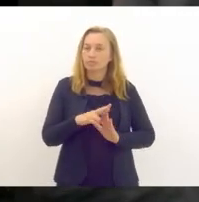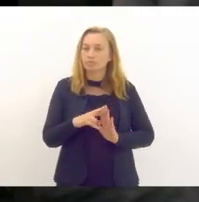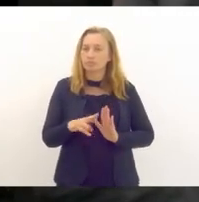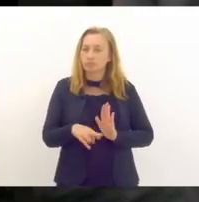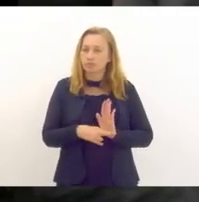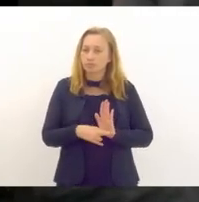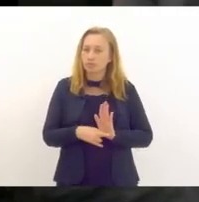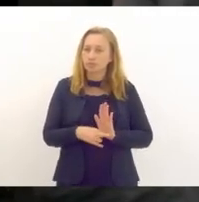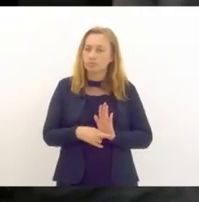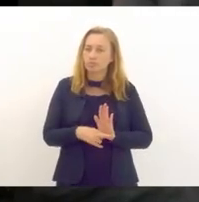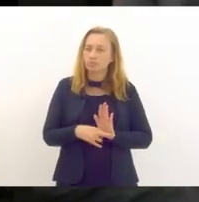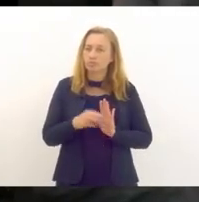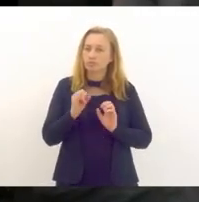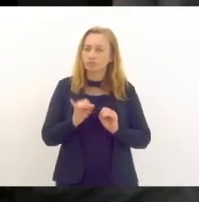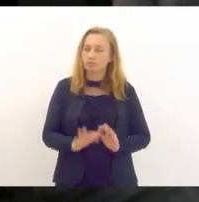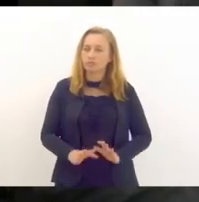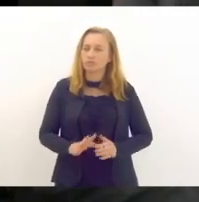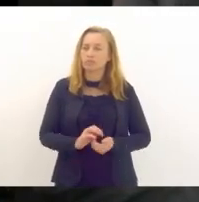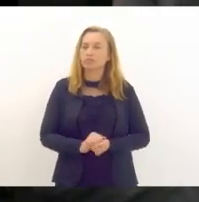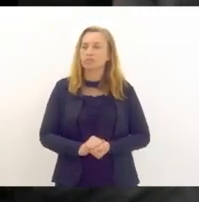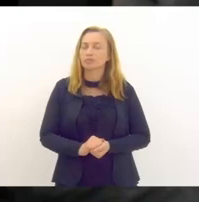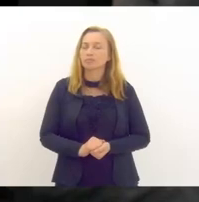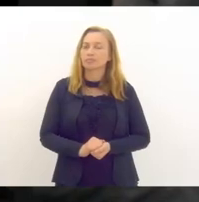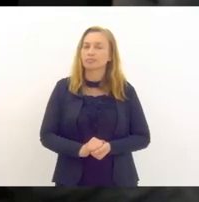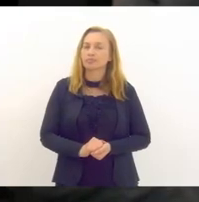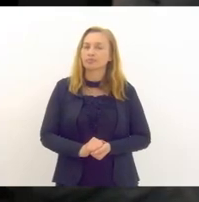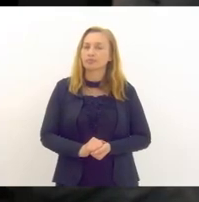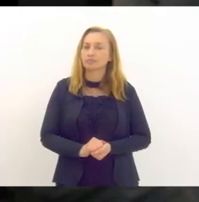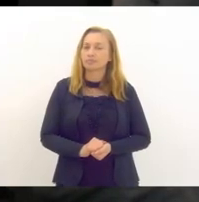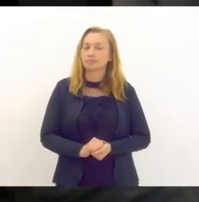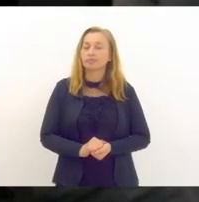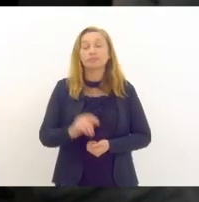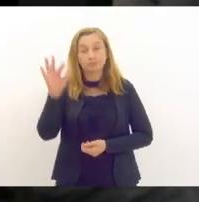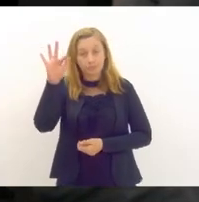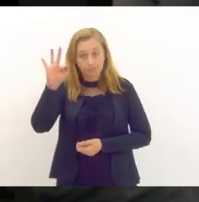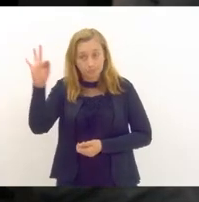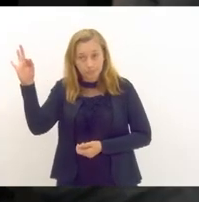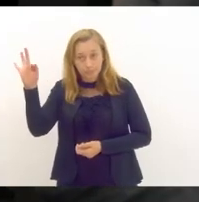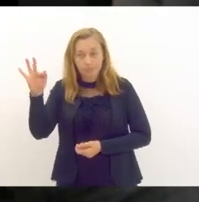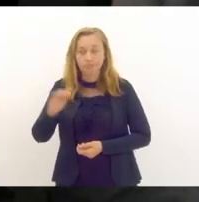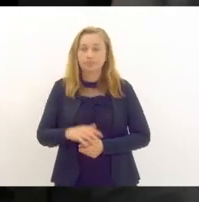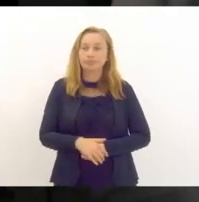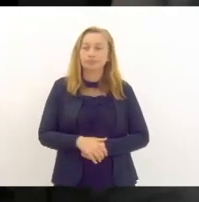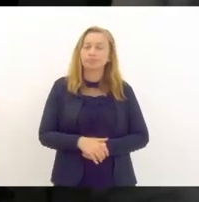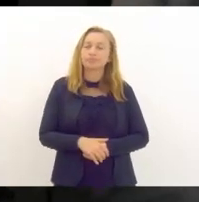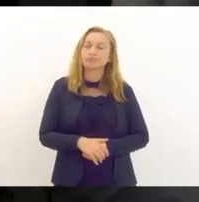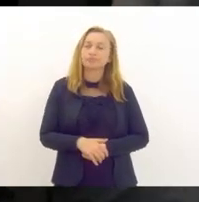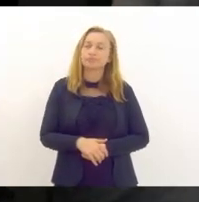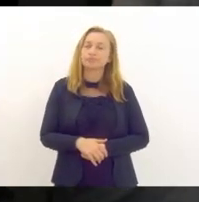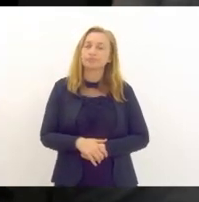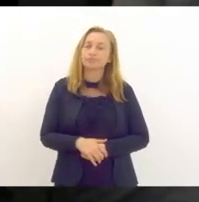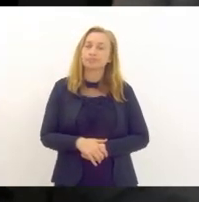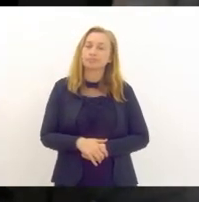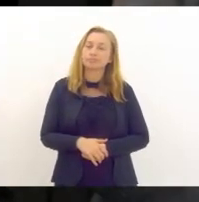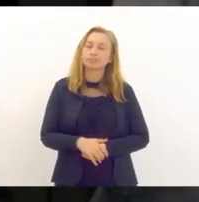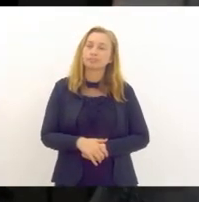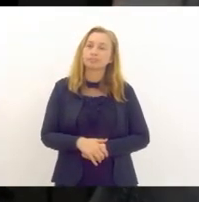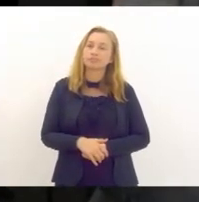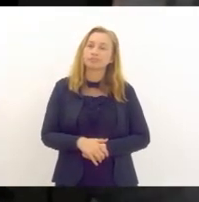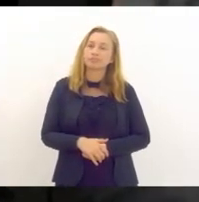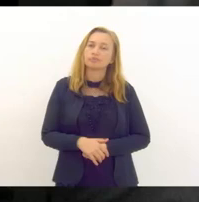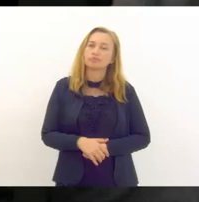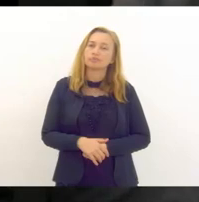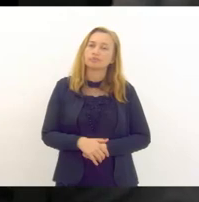estabeleceu Norma geral Federal que se encontra em vigor nesse momento